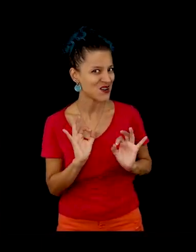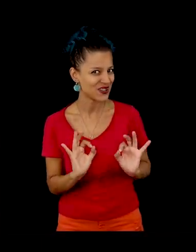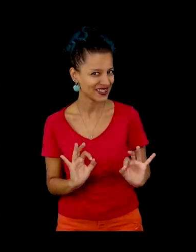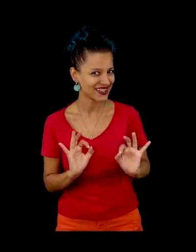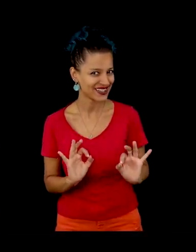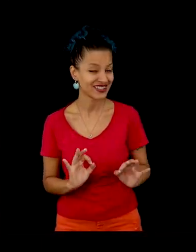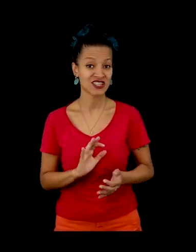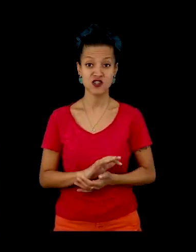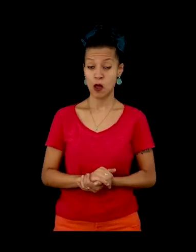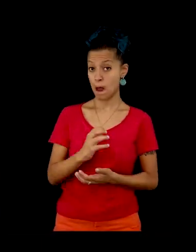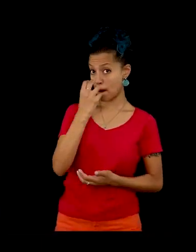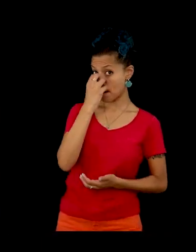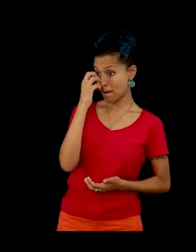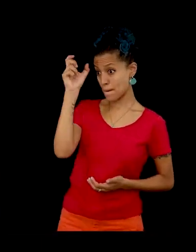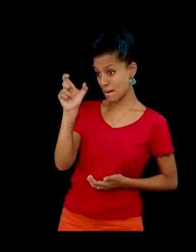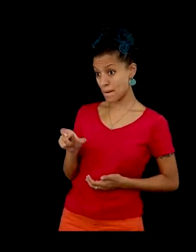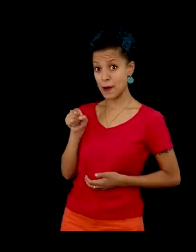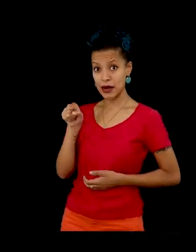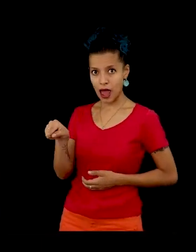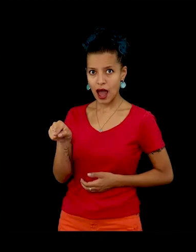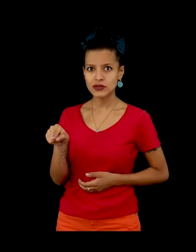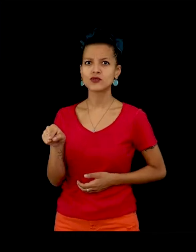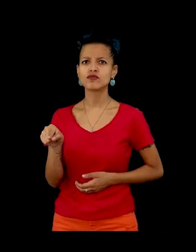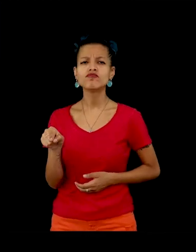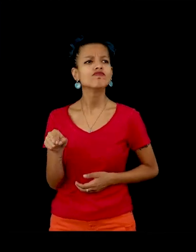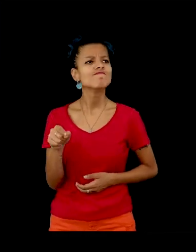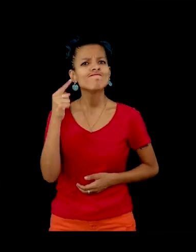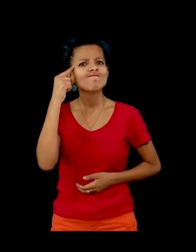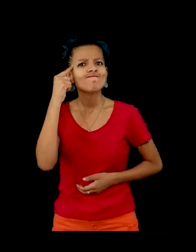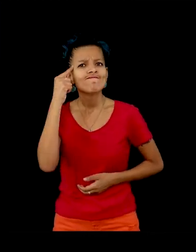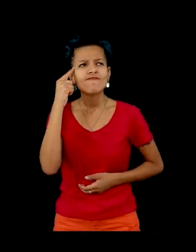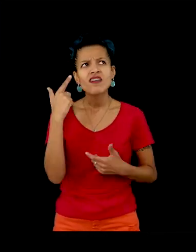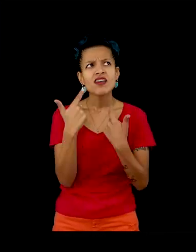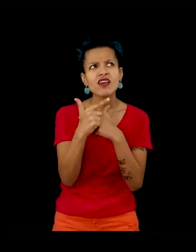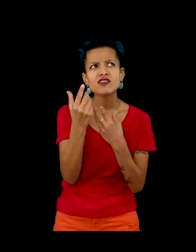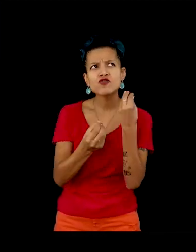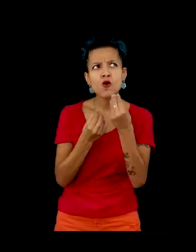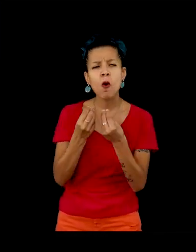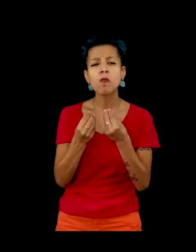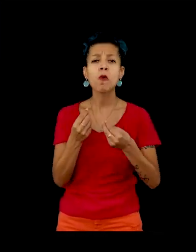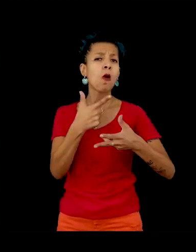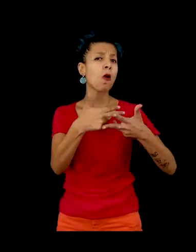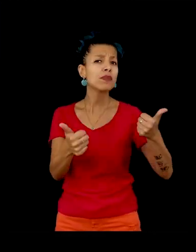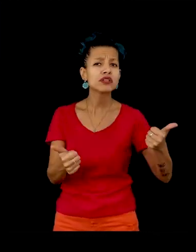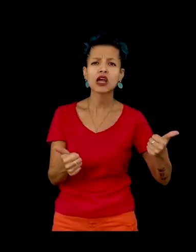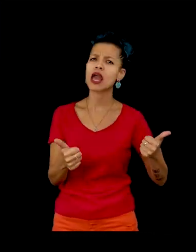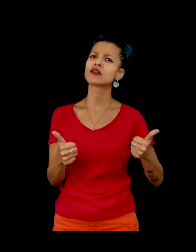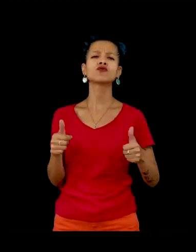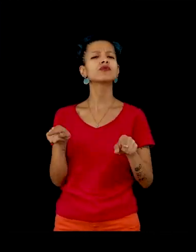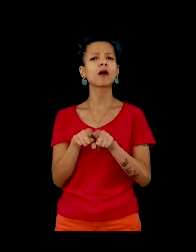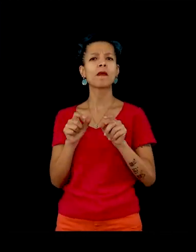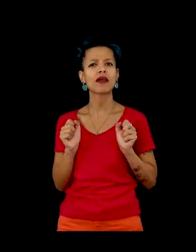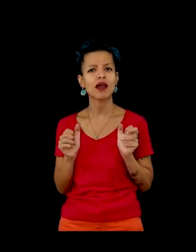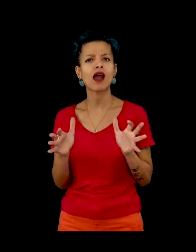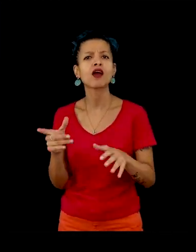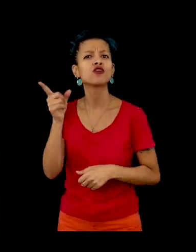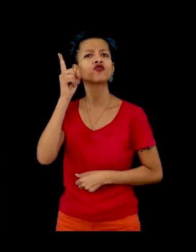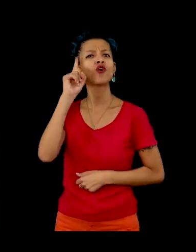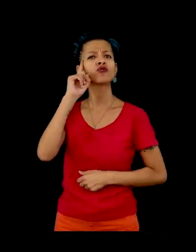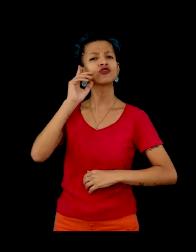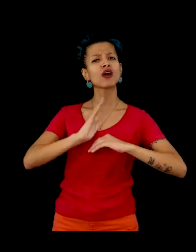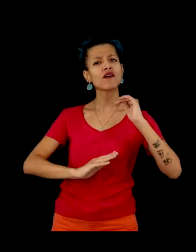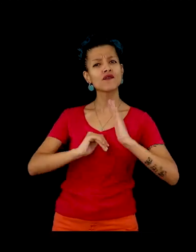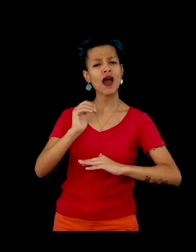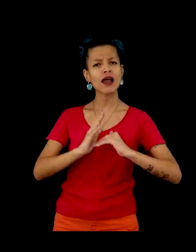Legal, né? O palhaço sempre busca o riso em objetos e atitudes do nosso cotidiano.